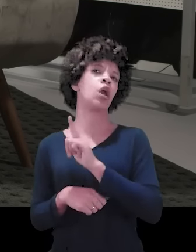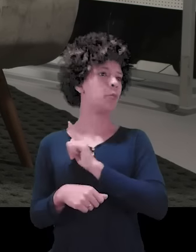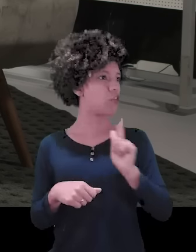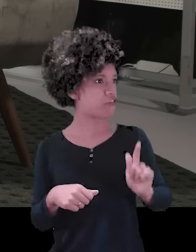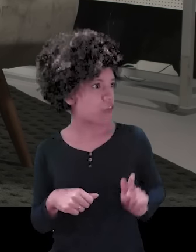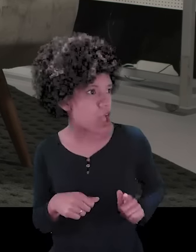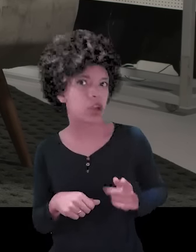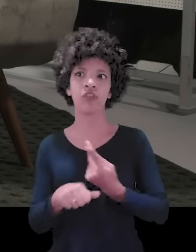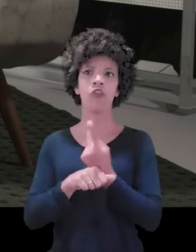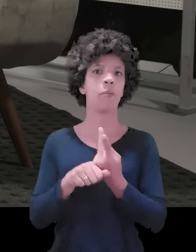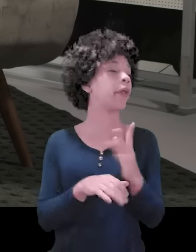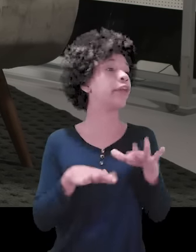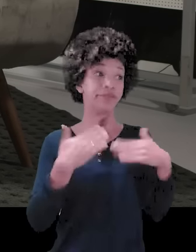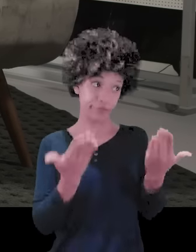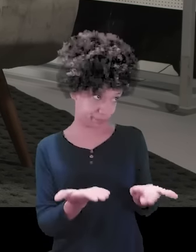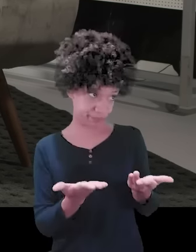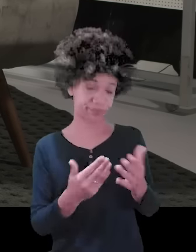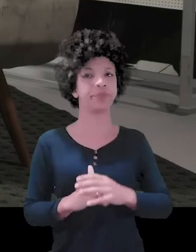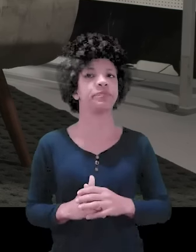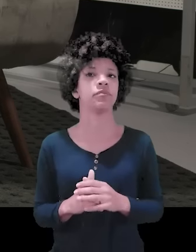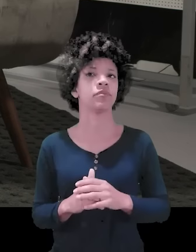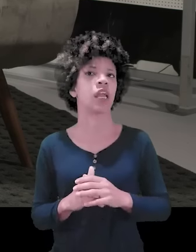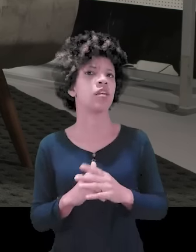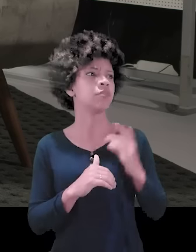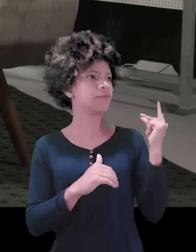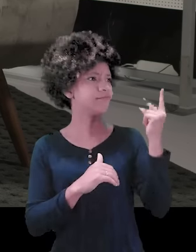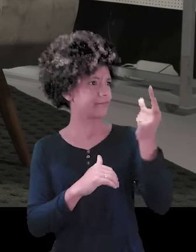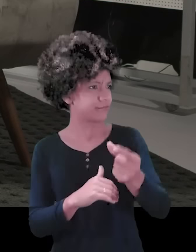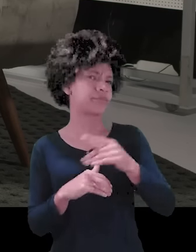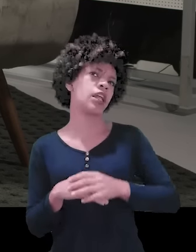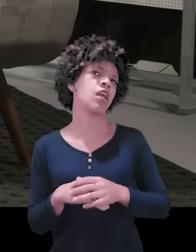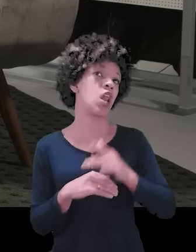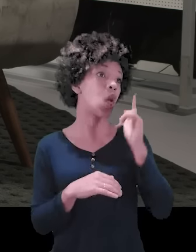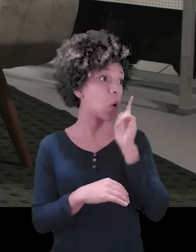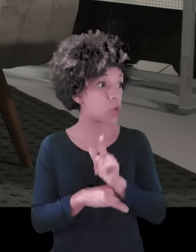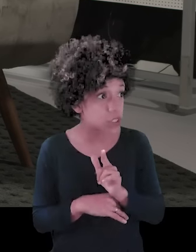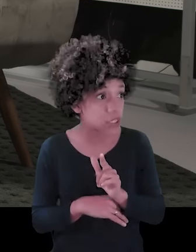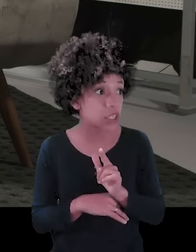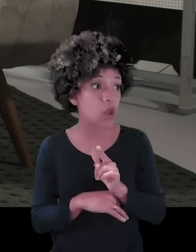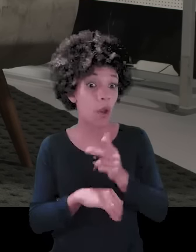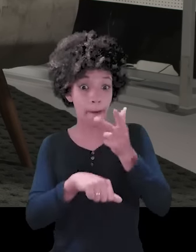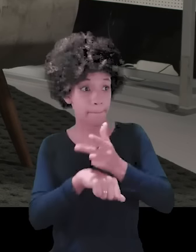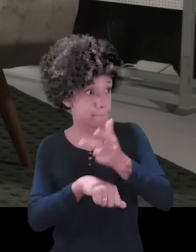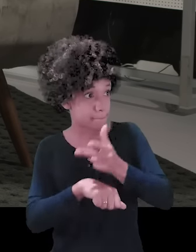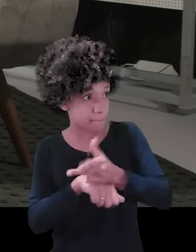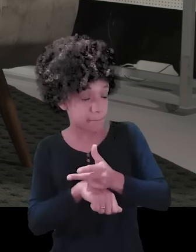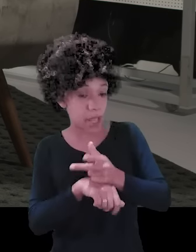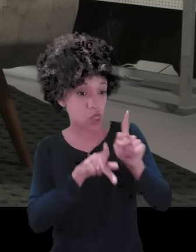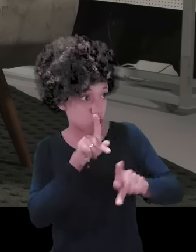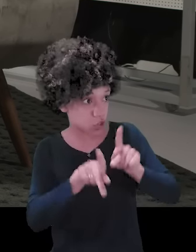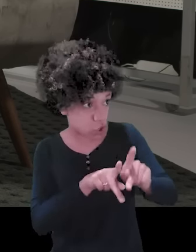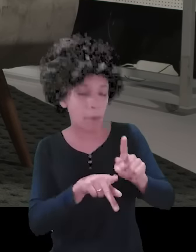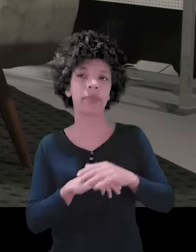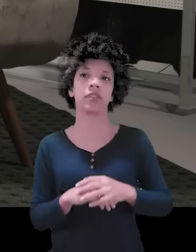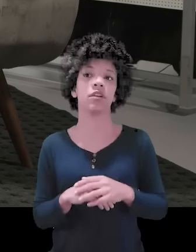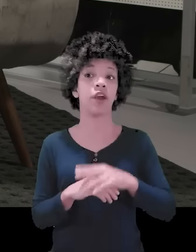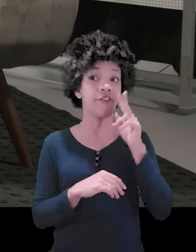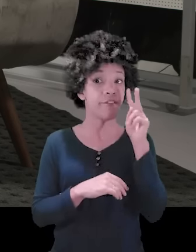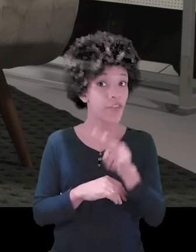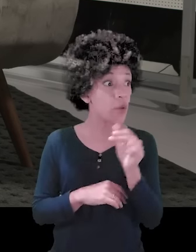governo enfim depois de muito tempo ele lá ele conseguiu pegar as câmeras ver as câmeras do shopping